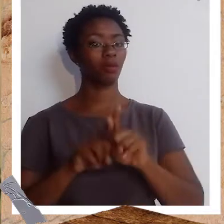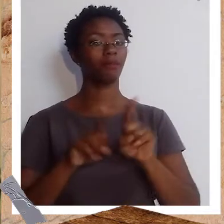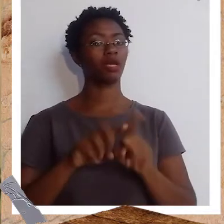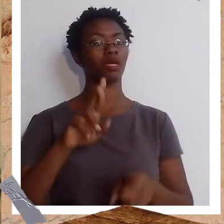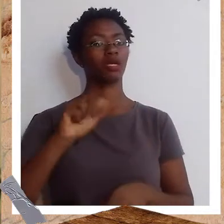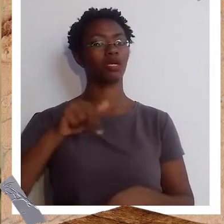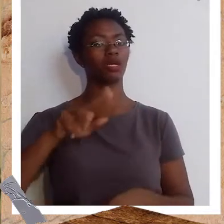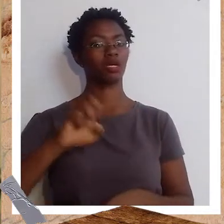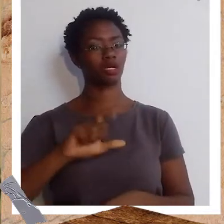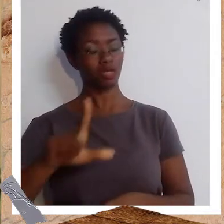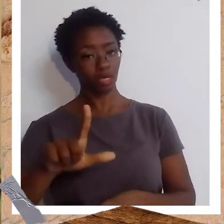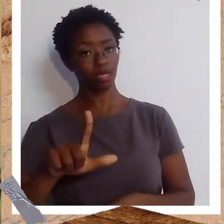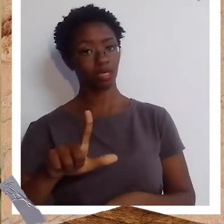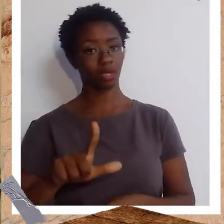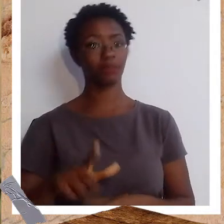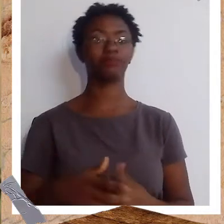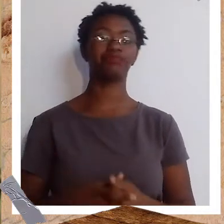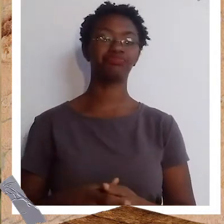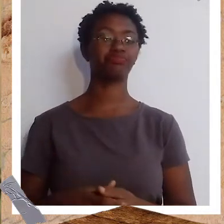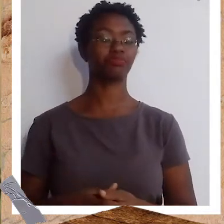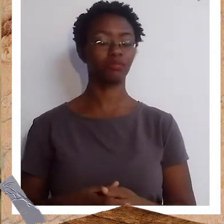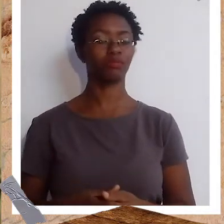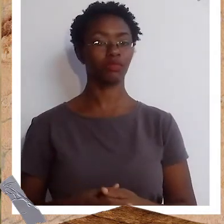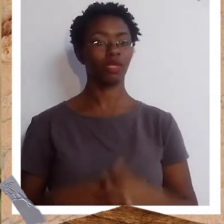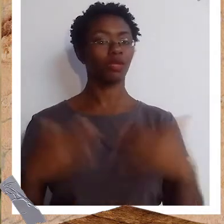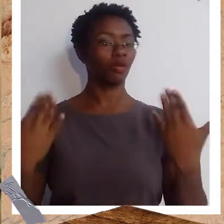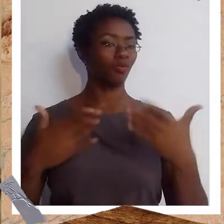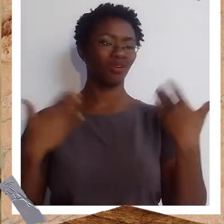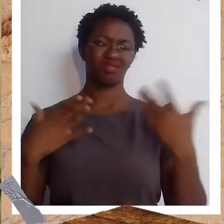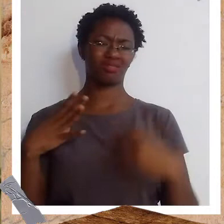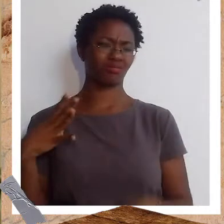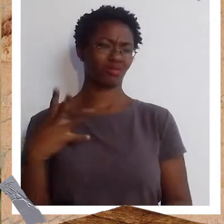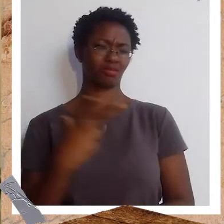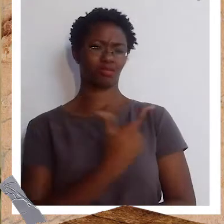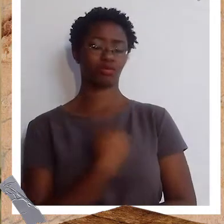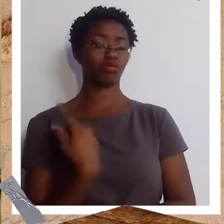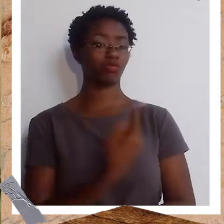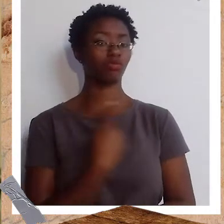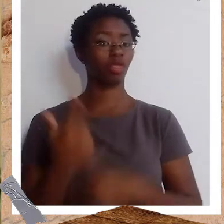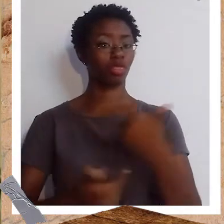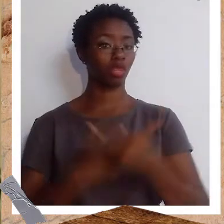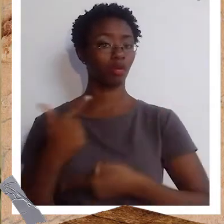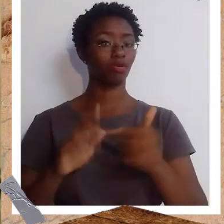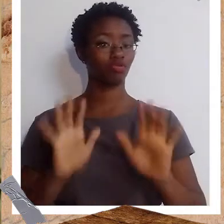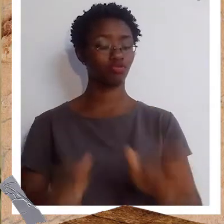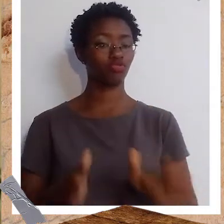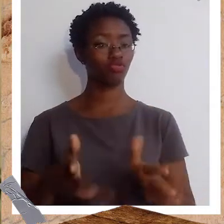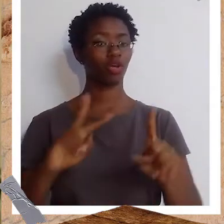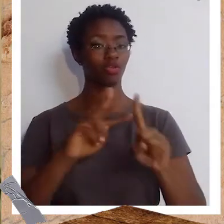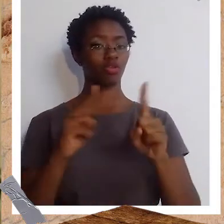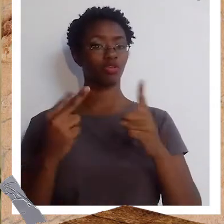Raquel, de alguma maneira, é uma alegria muito grande, porque a gente já vem trabalhando com uma perspectiva